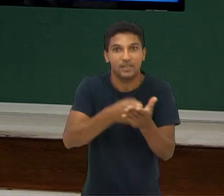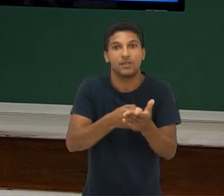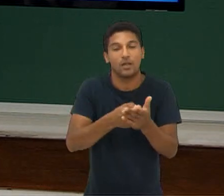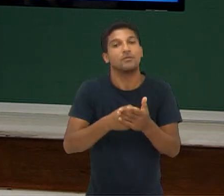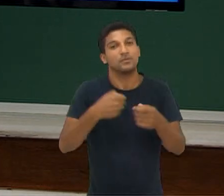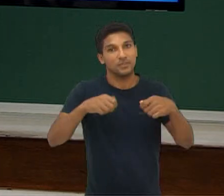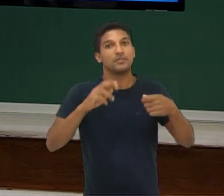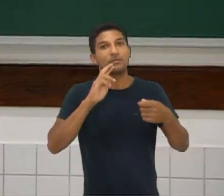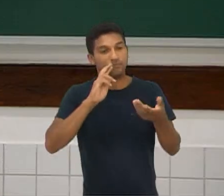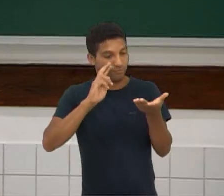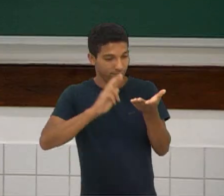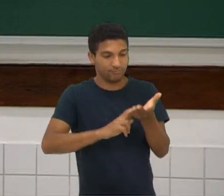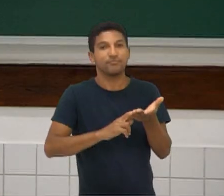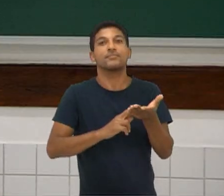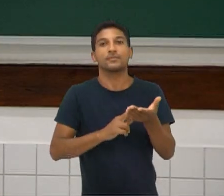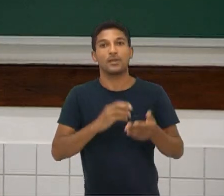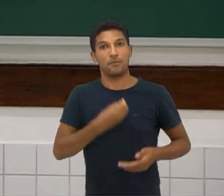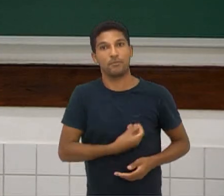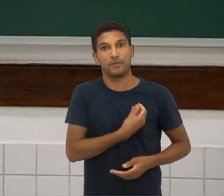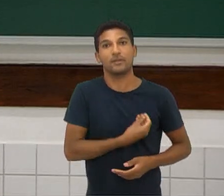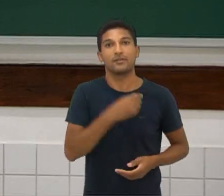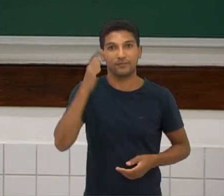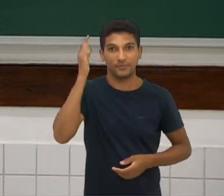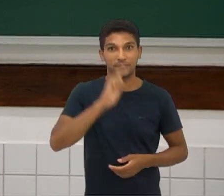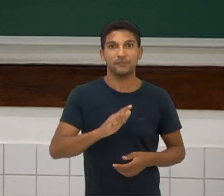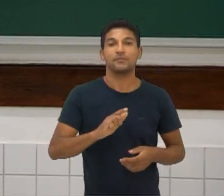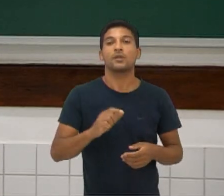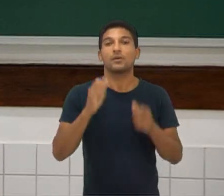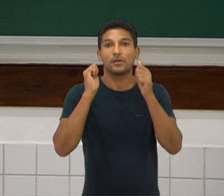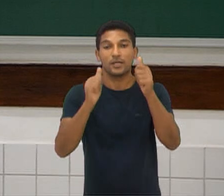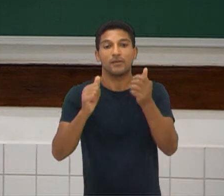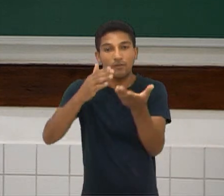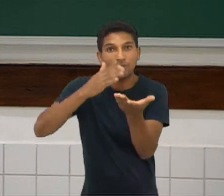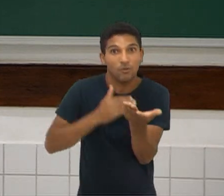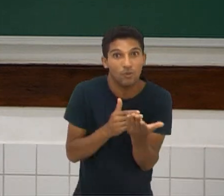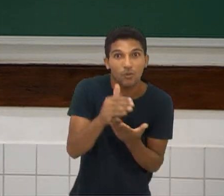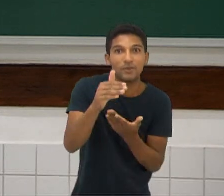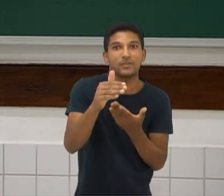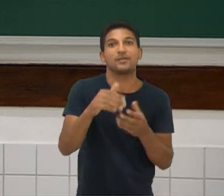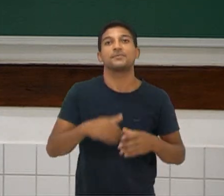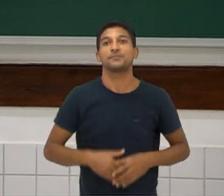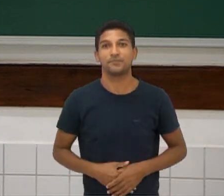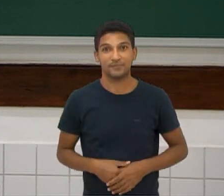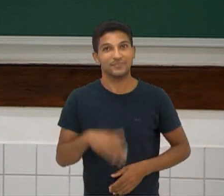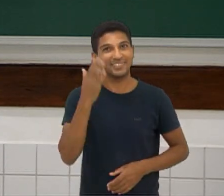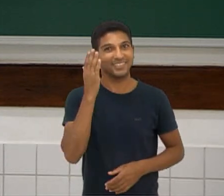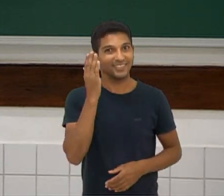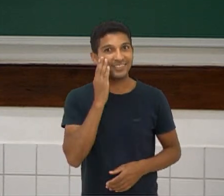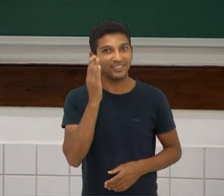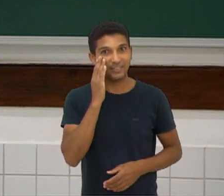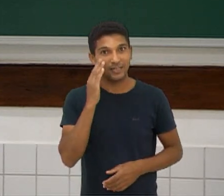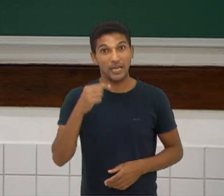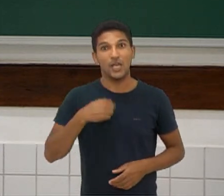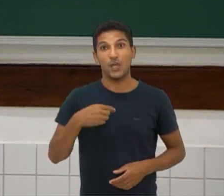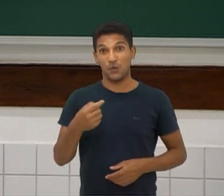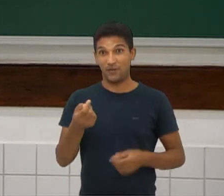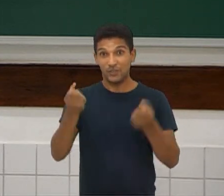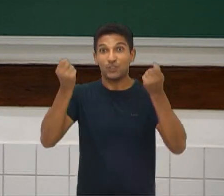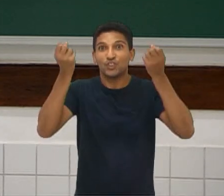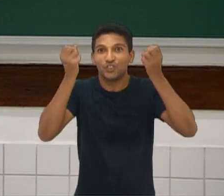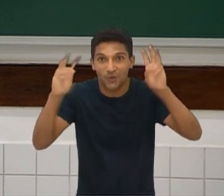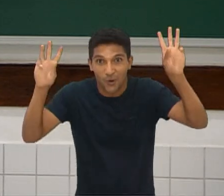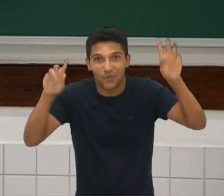aula. Tranquilo? Beleza? Podemos iniciar então nossos trabalhos, galera. Para iniciar, você já sabe, né? Eu digo show